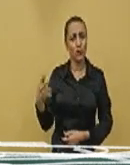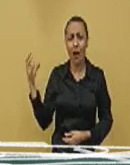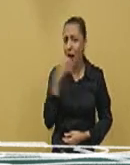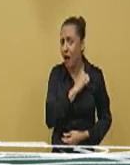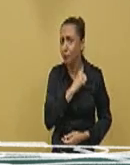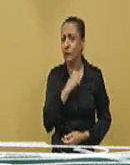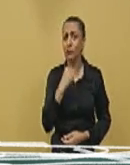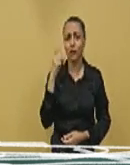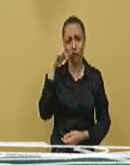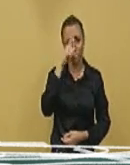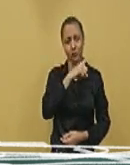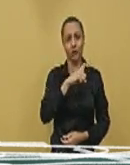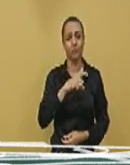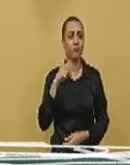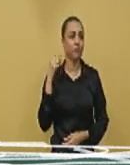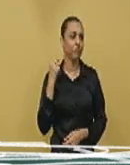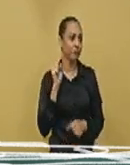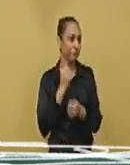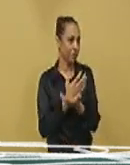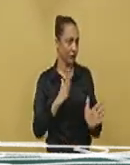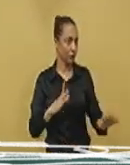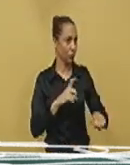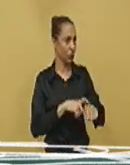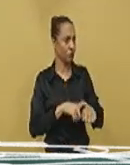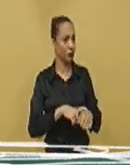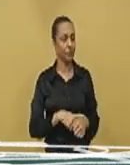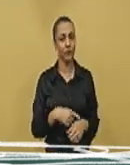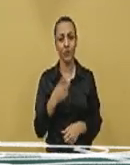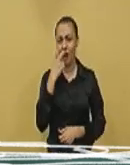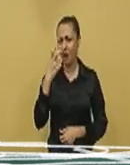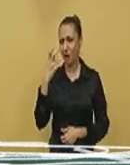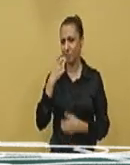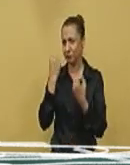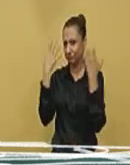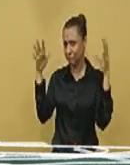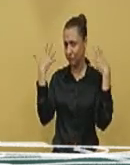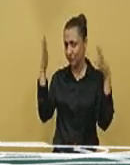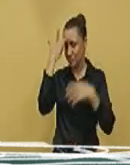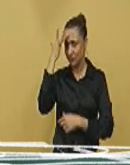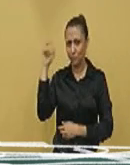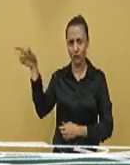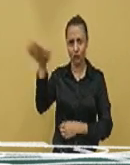da universidade. Terminou o seu tempo, muito professor. Muito obrigada.